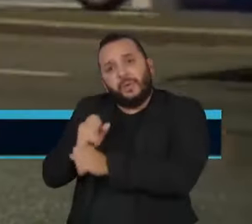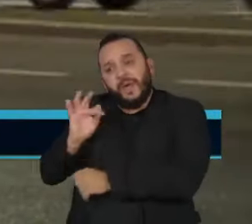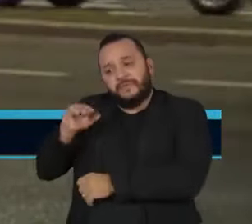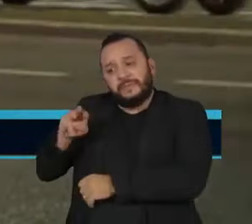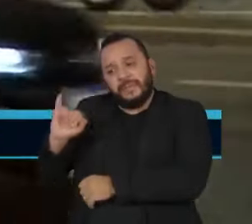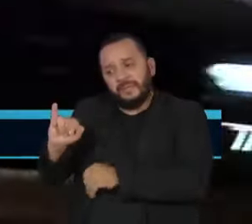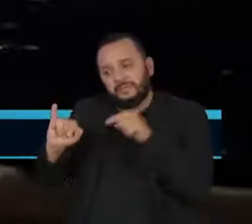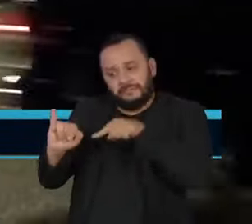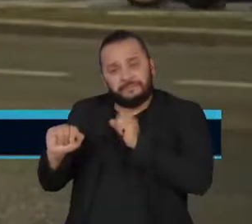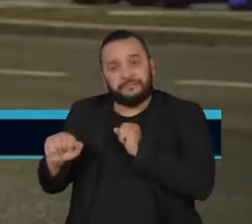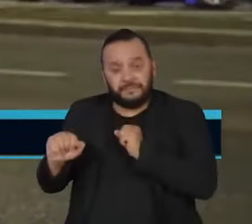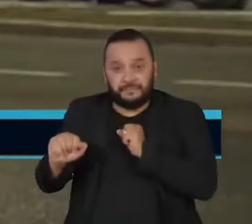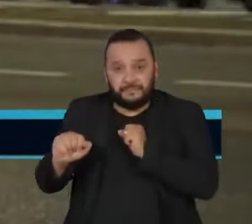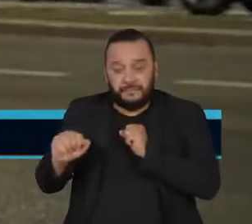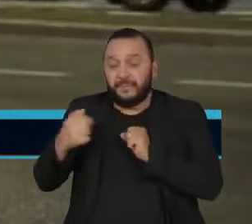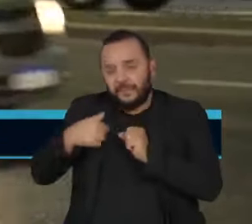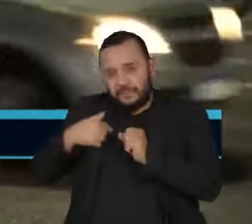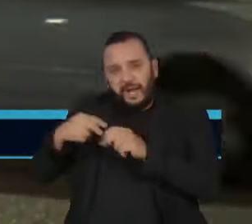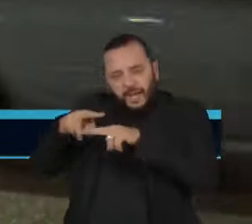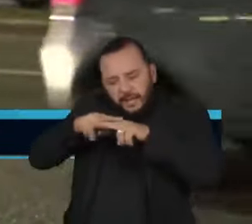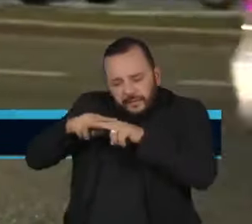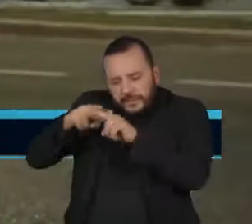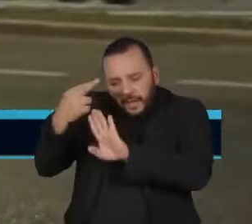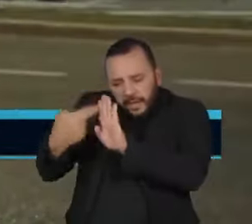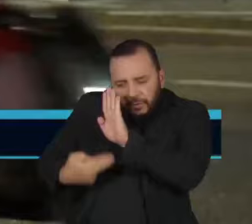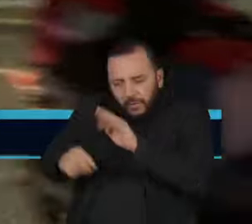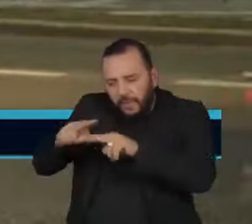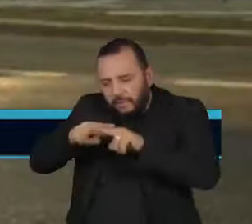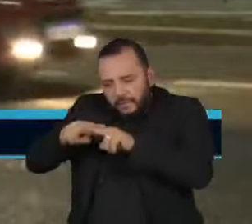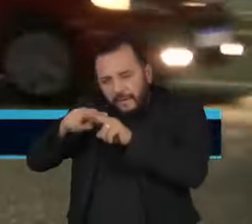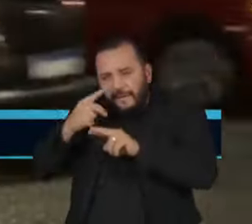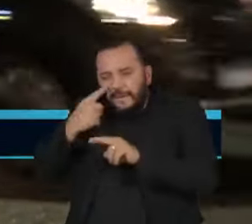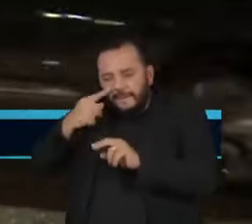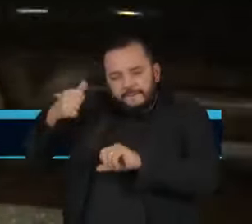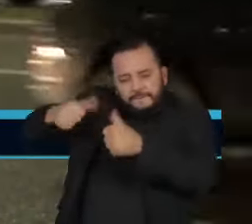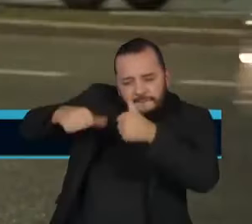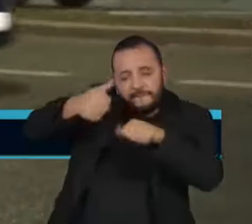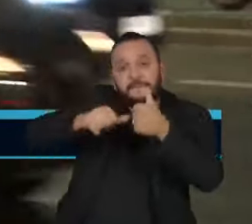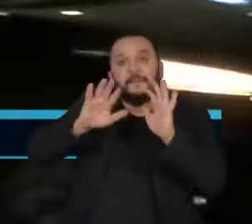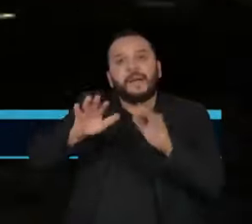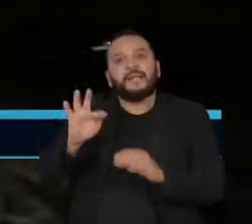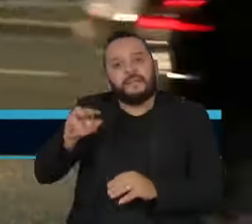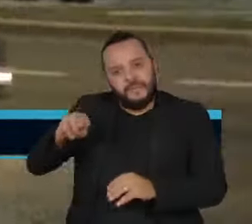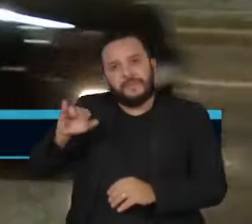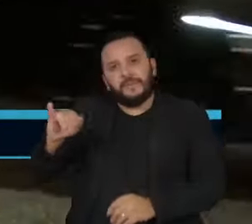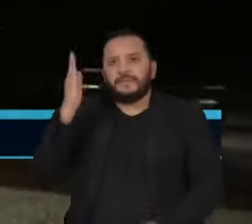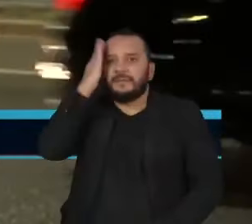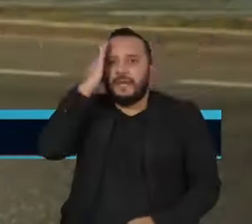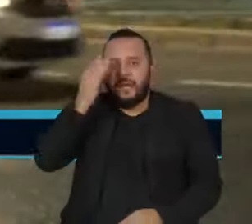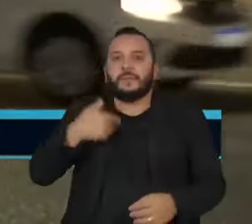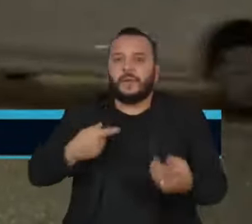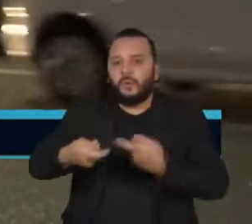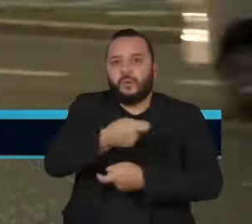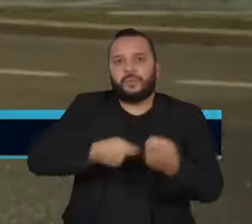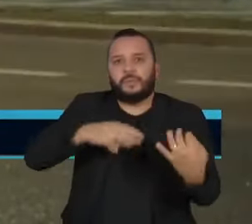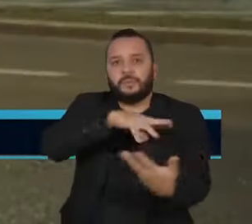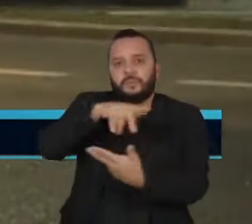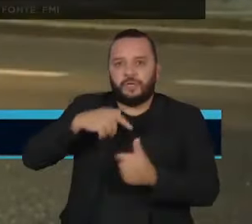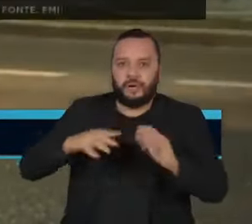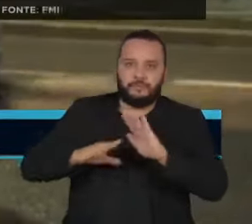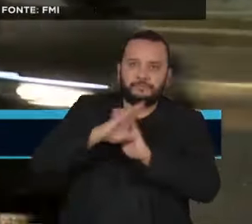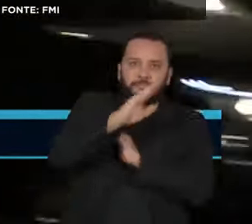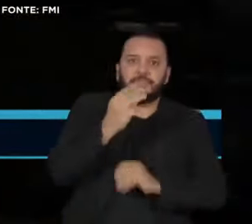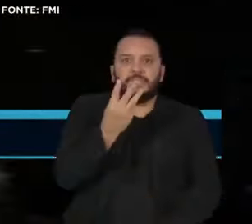revisar o relatório divulgado em abril, o Fundo Monetário Internacional manteve a previsão de crescimento da economia mundial este ano